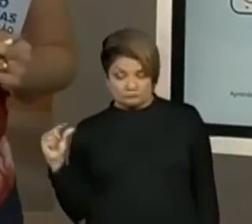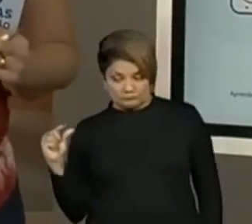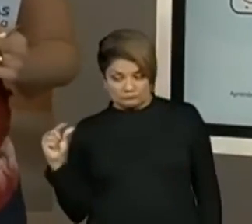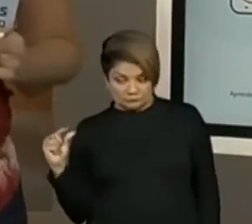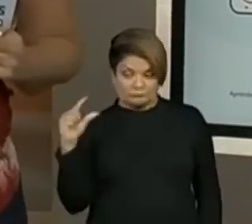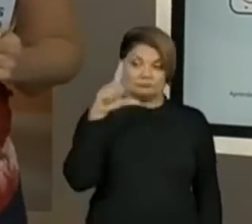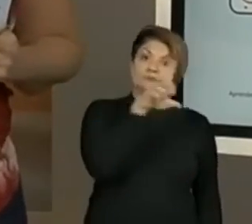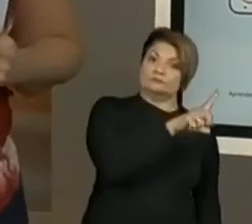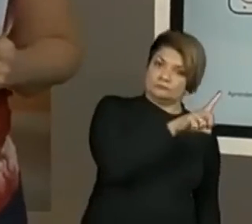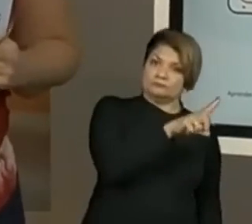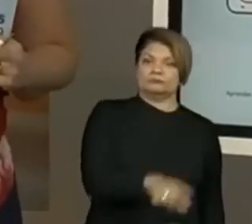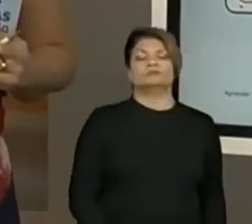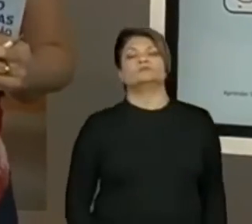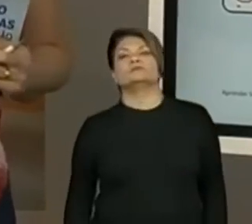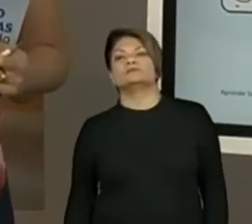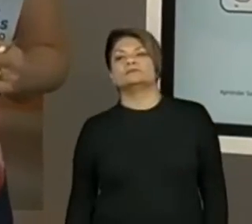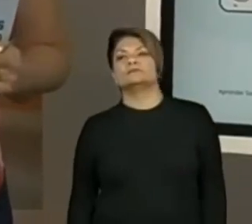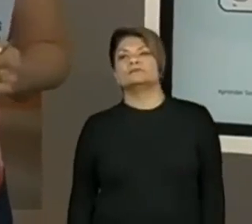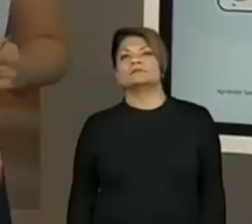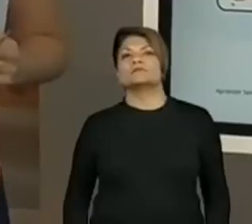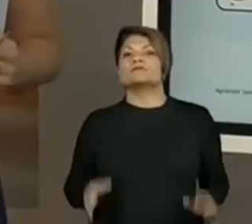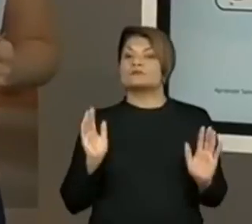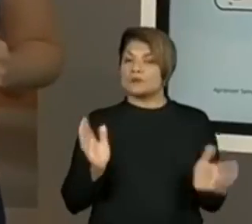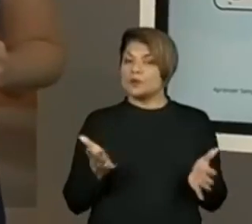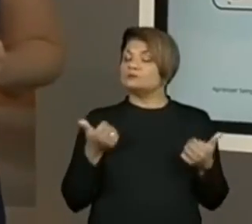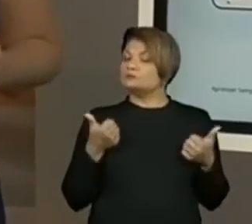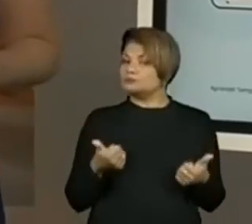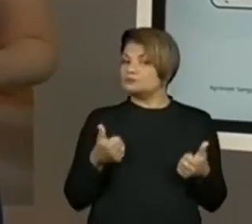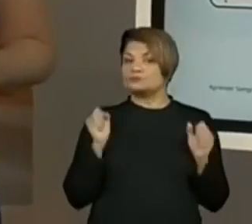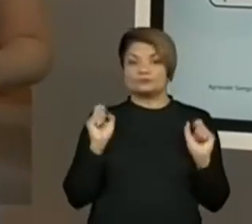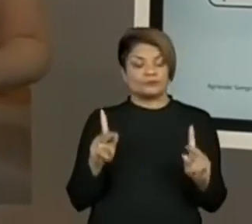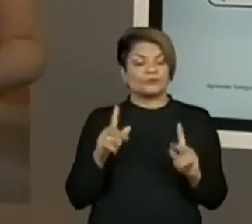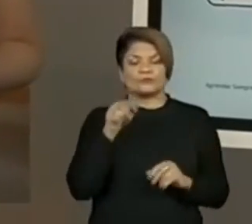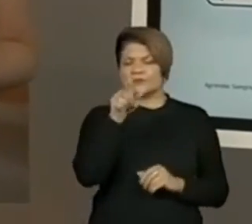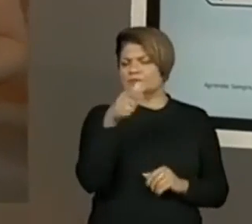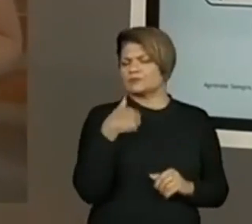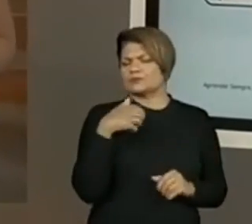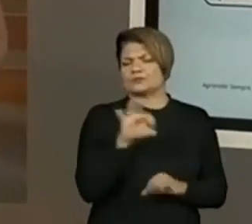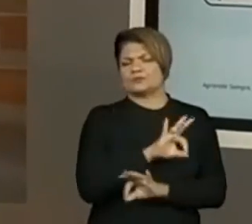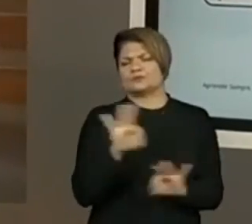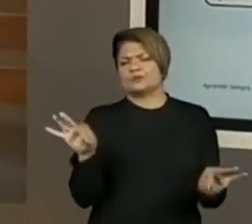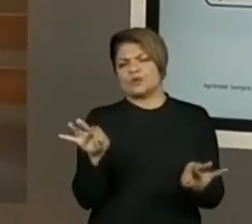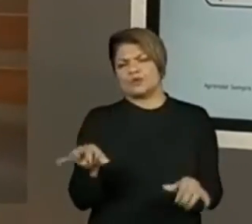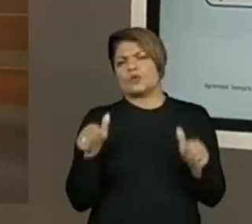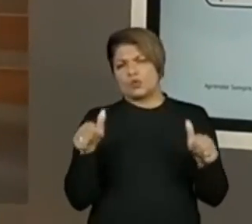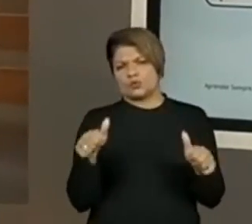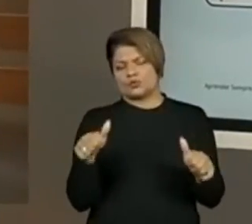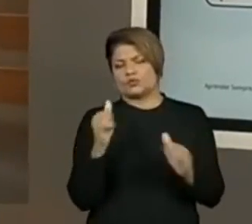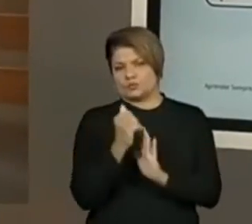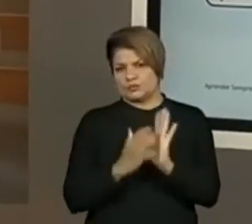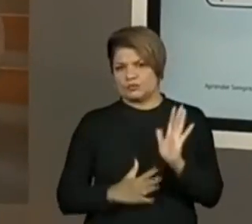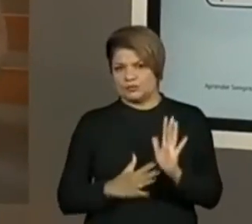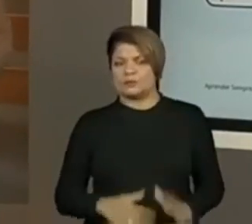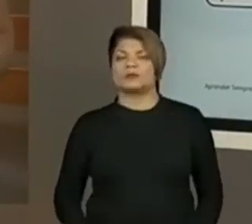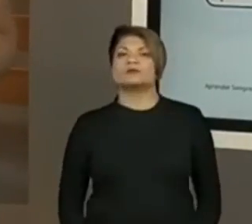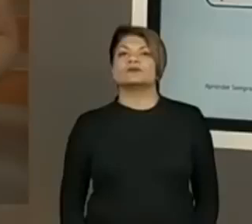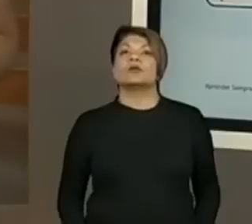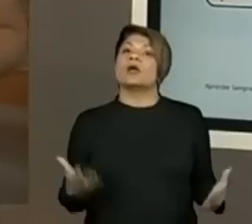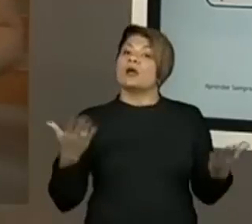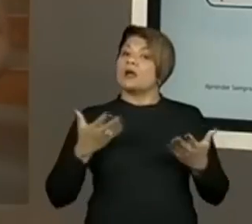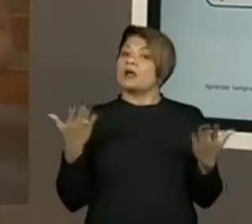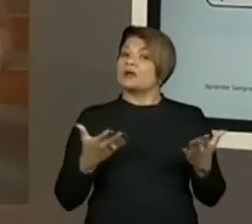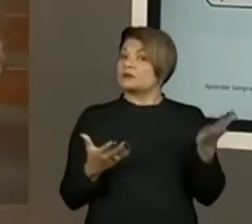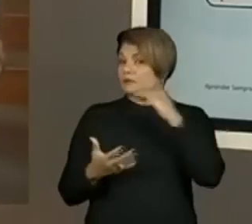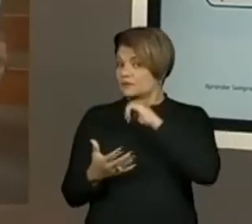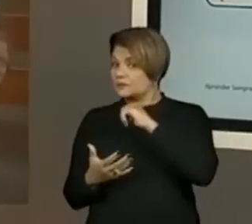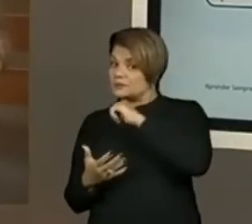menor para o maior. Muito bem, pessoal. Vocês estão indo muito bem nas atividades. Agora, então, vamos